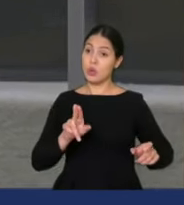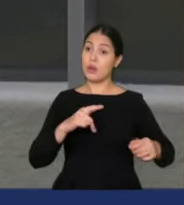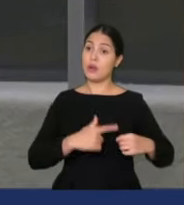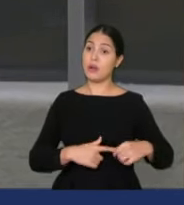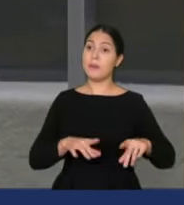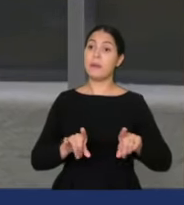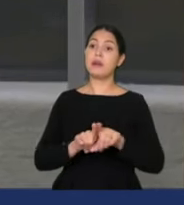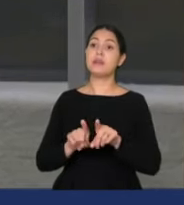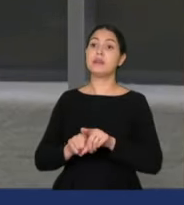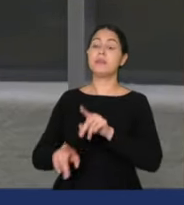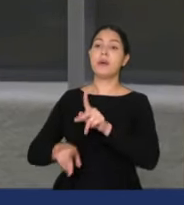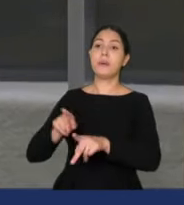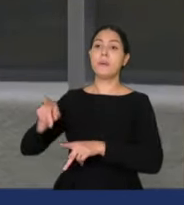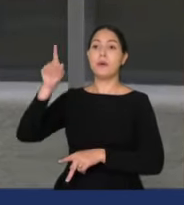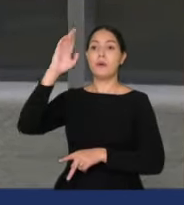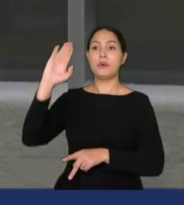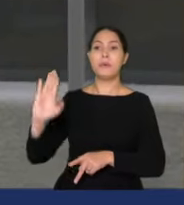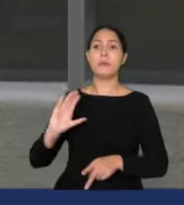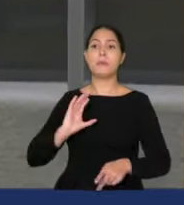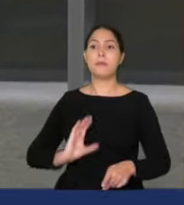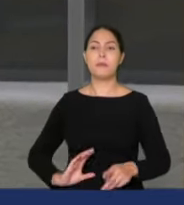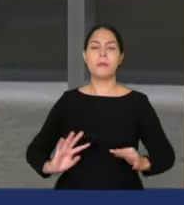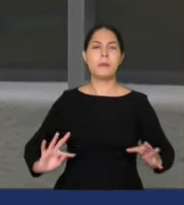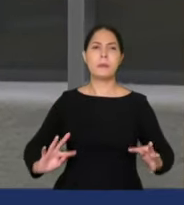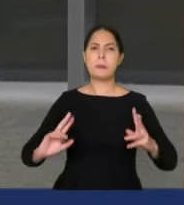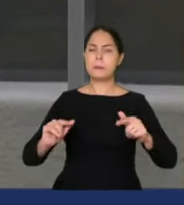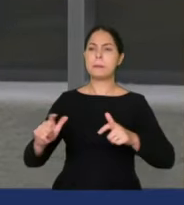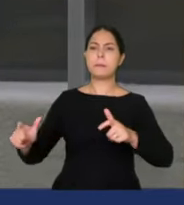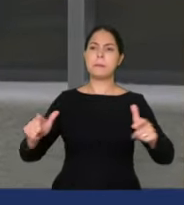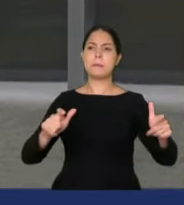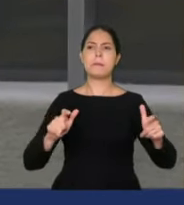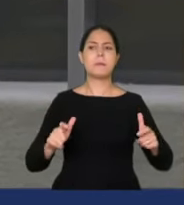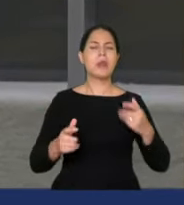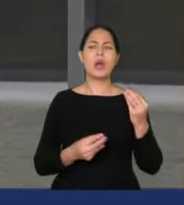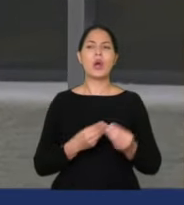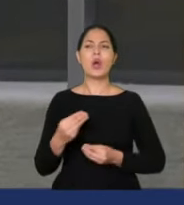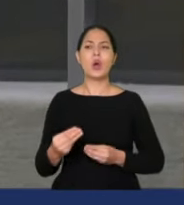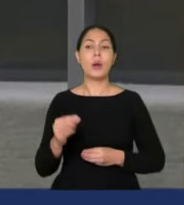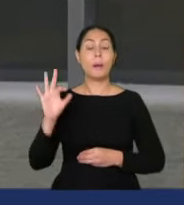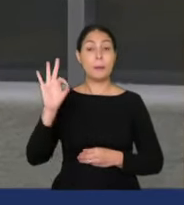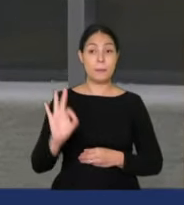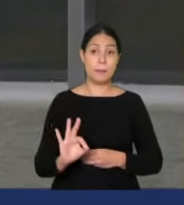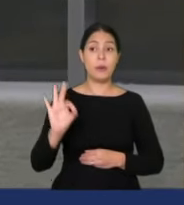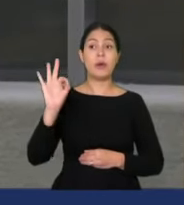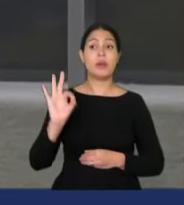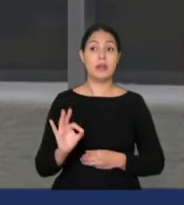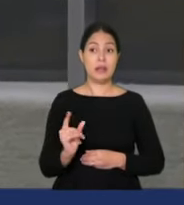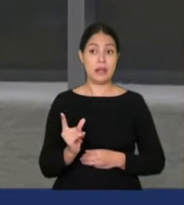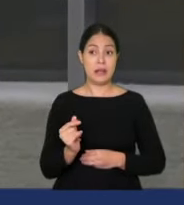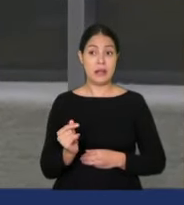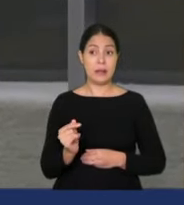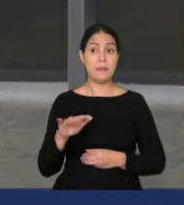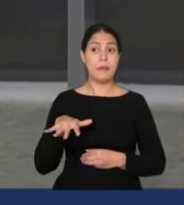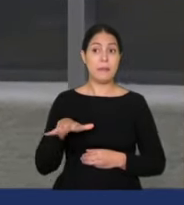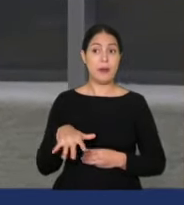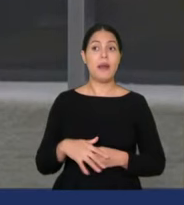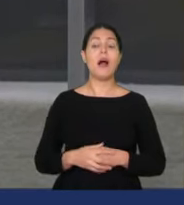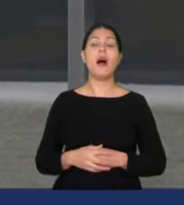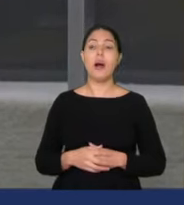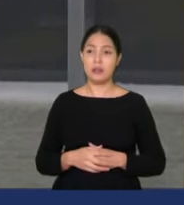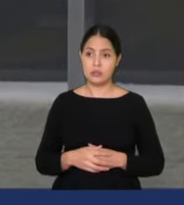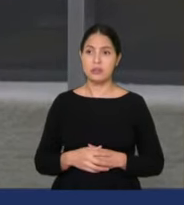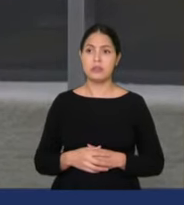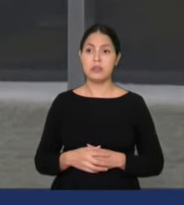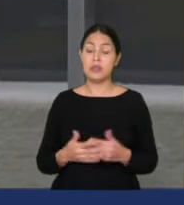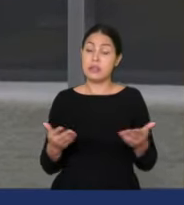e da cidadã. Isso se viabiliza com tarifas, com preço mais barato. Para isso, nesse